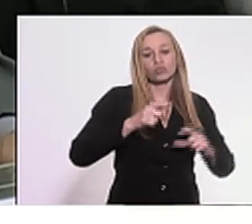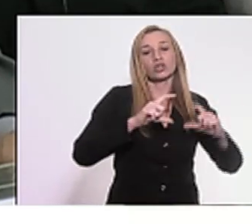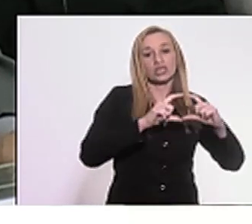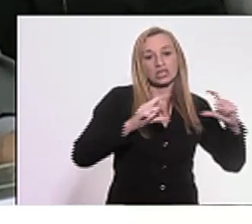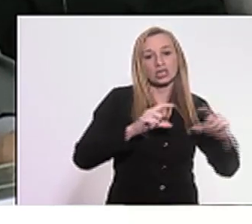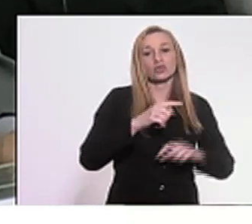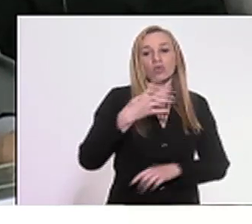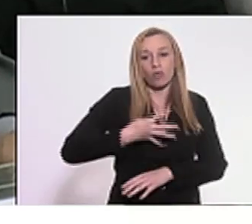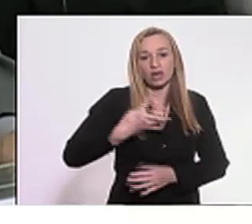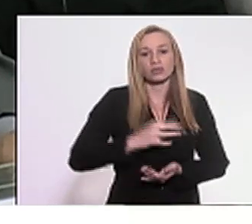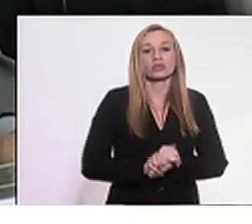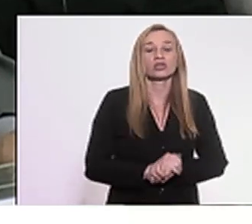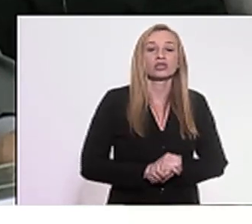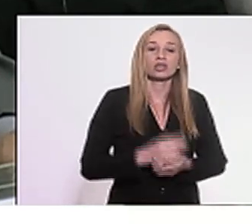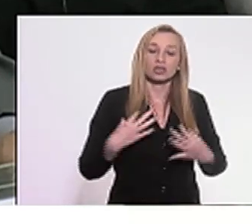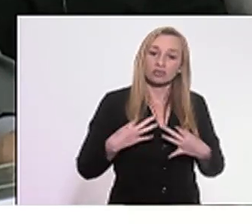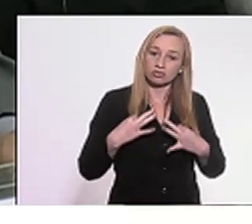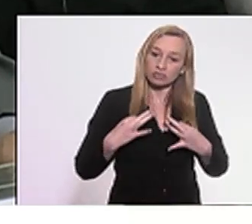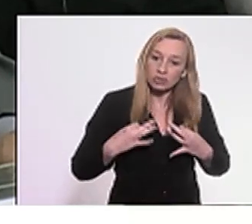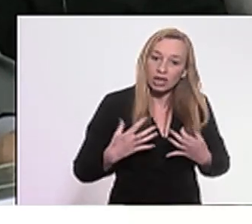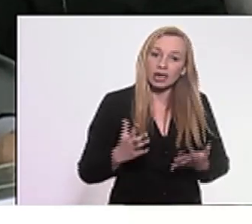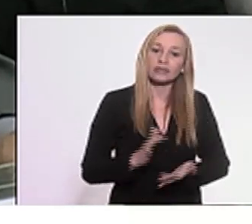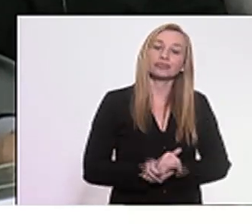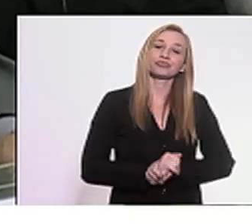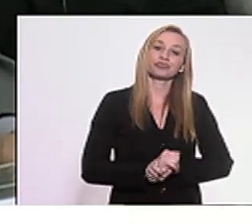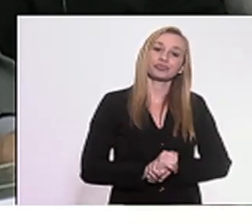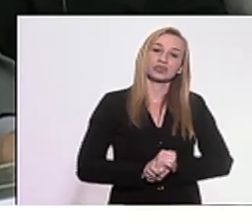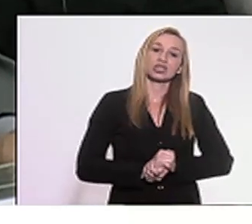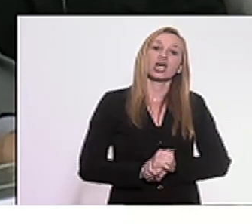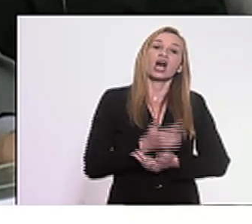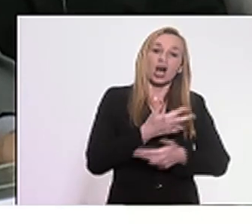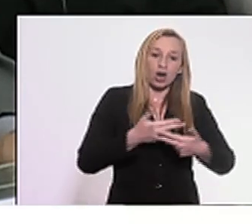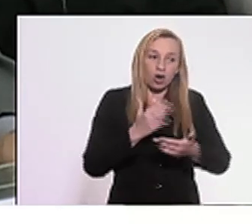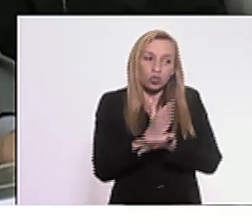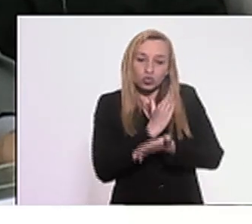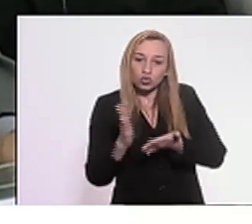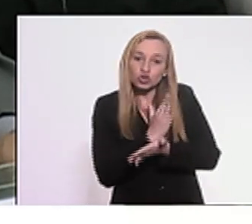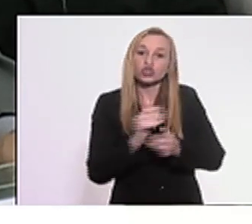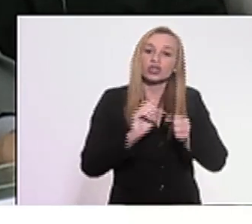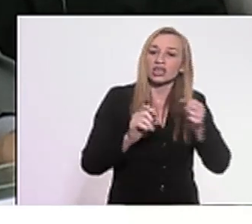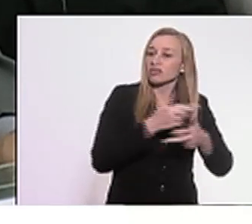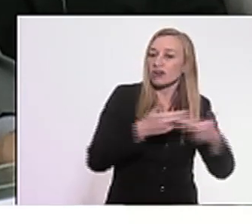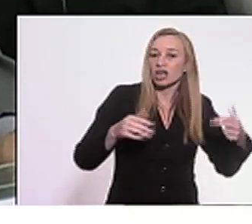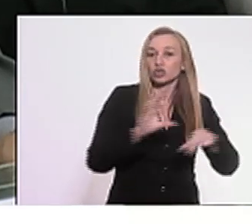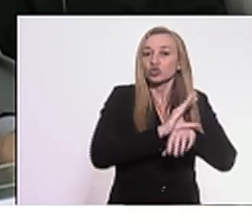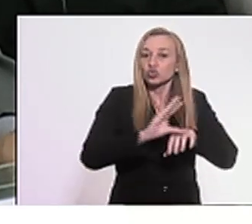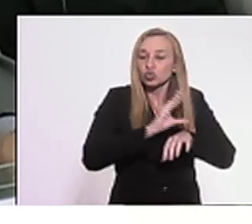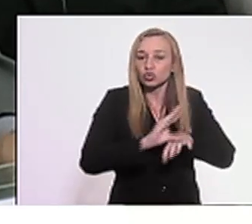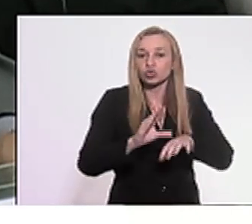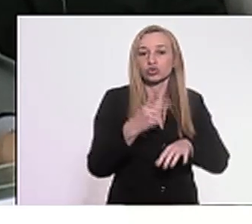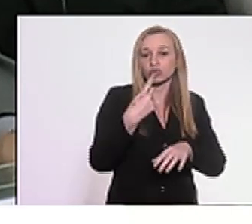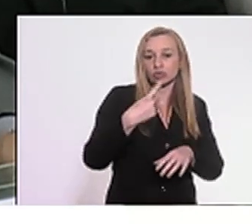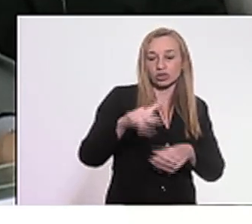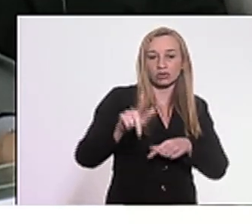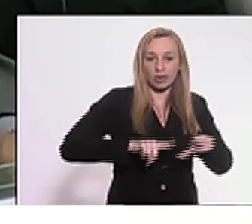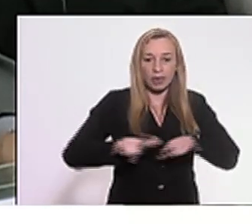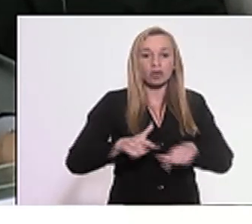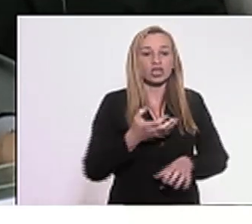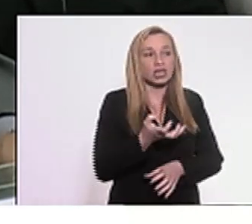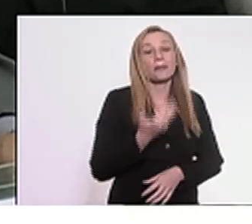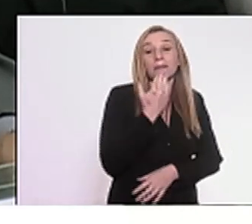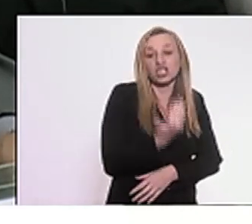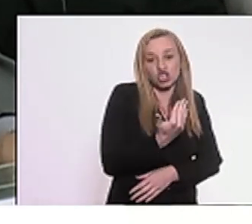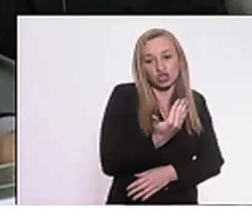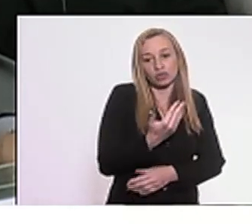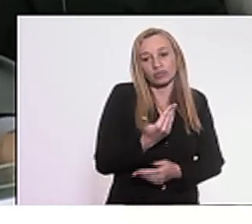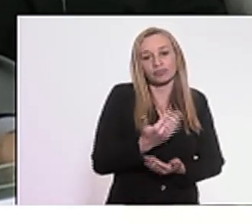à disposição. Alguns fizeram vários cursos ao decorrer de suas carreiras. E eu gostaria de pedir ao senhor uma